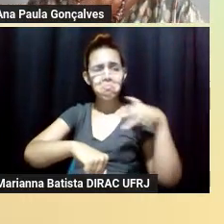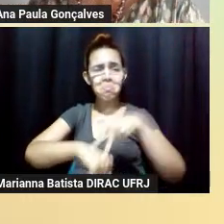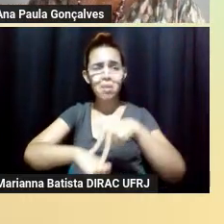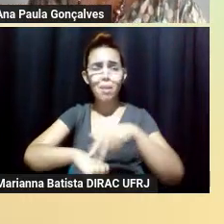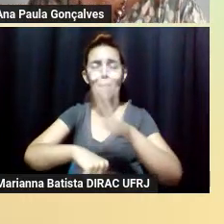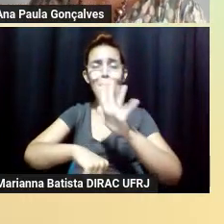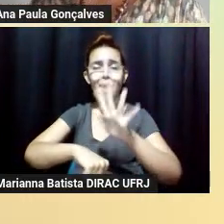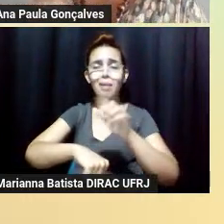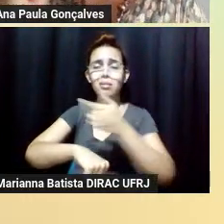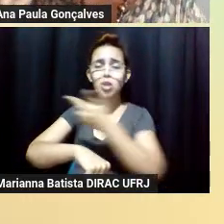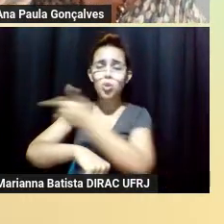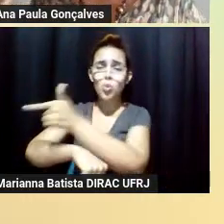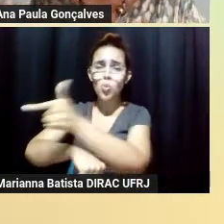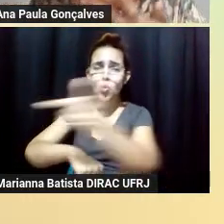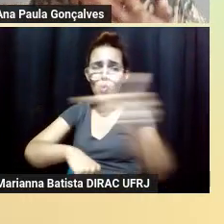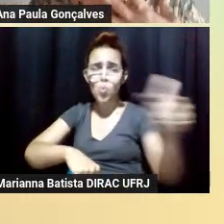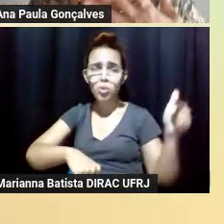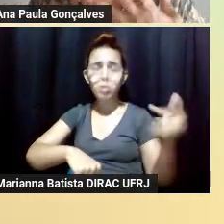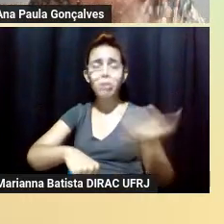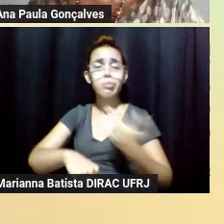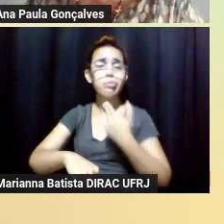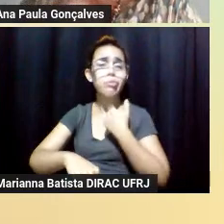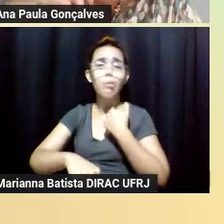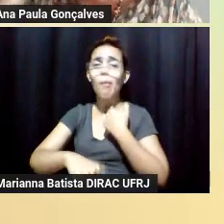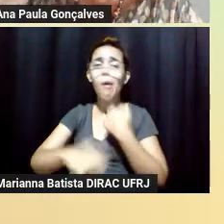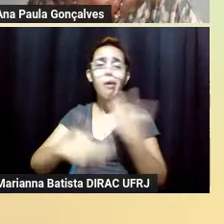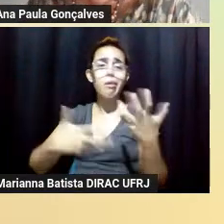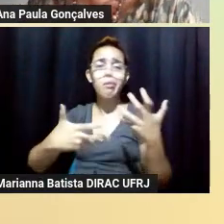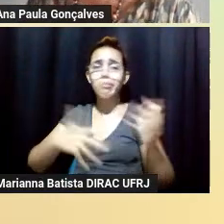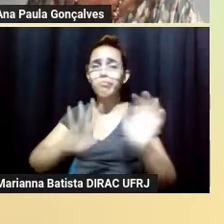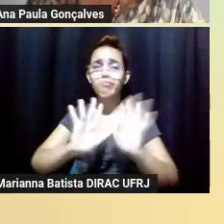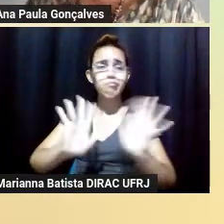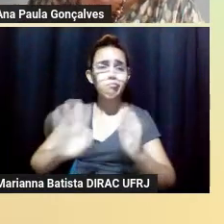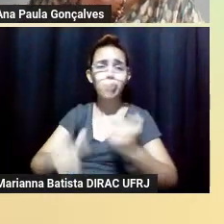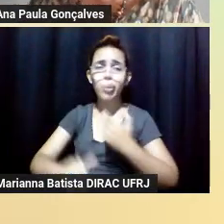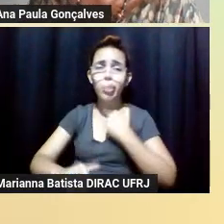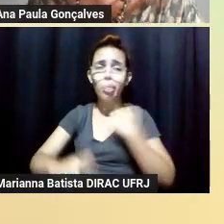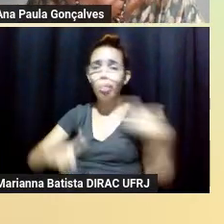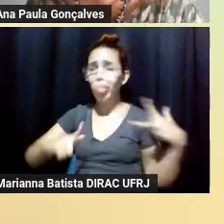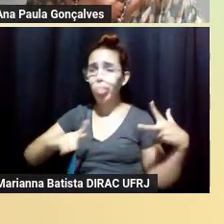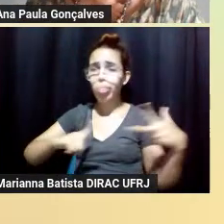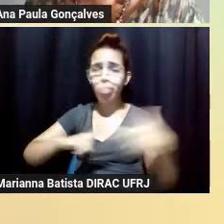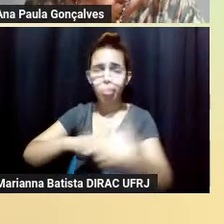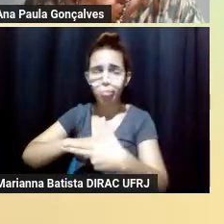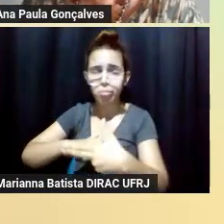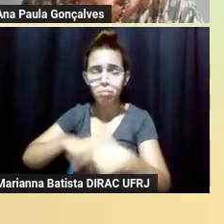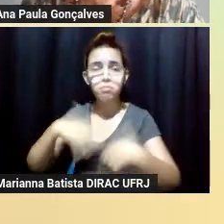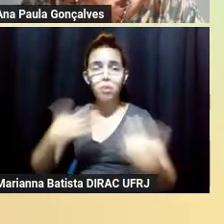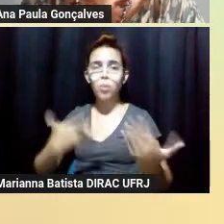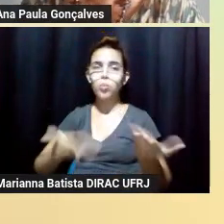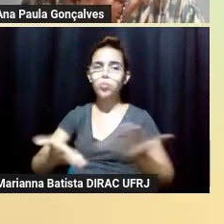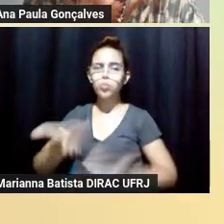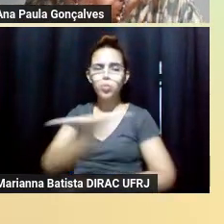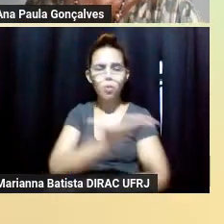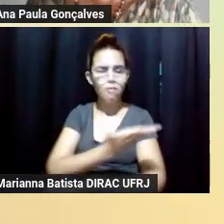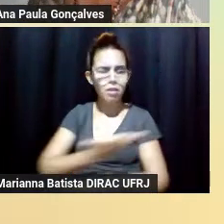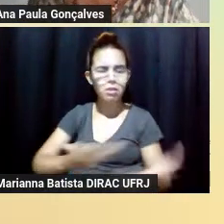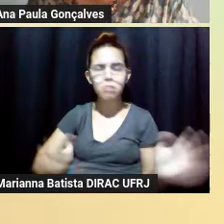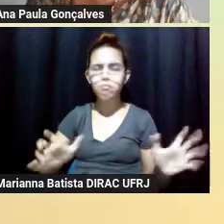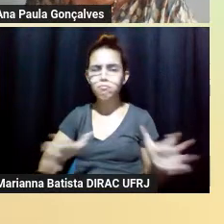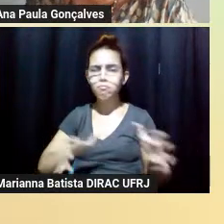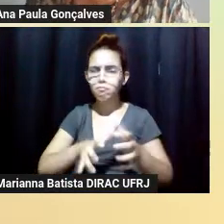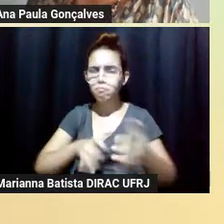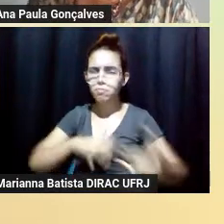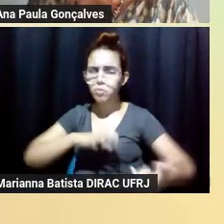ali. E aí todas nós nos organizamos, conversamos, decidimos formar um grupo no WhatsApp. E esse grupo no